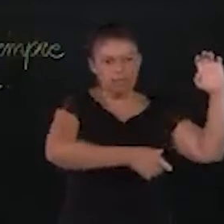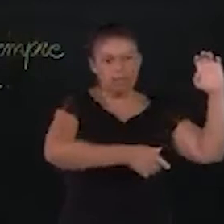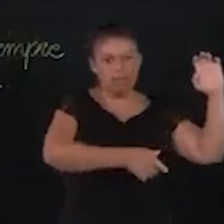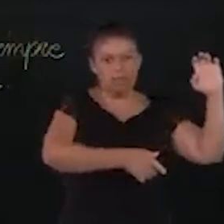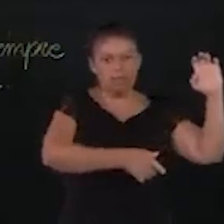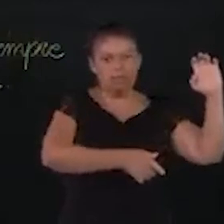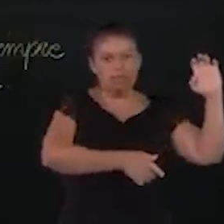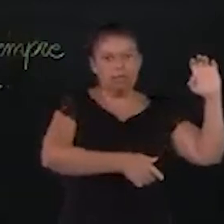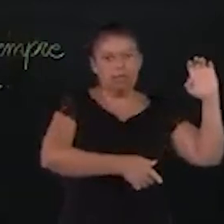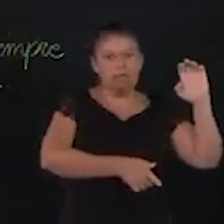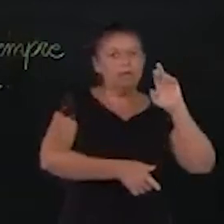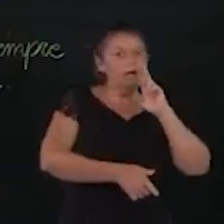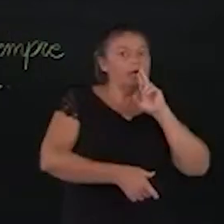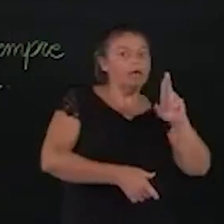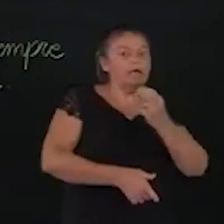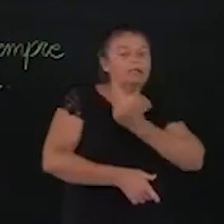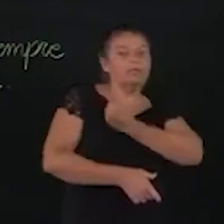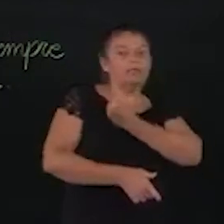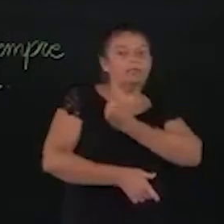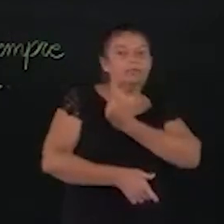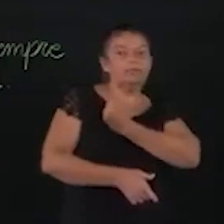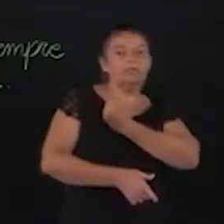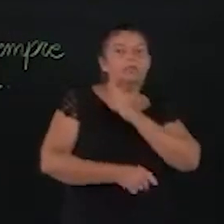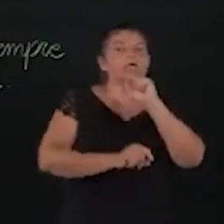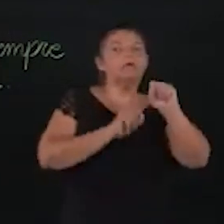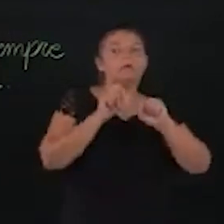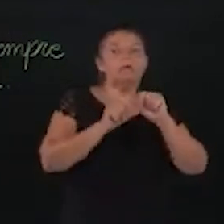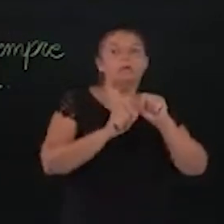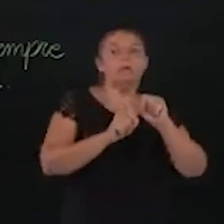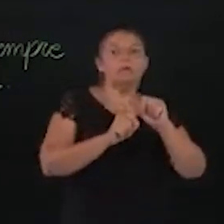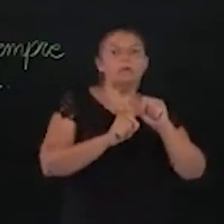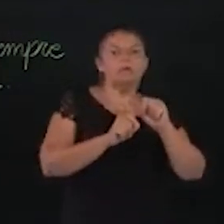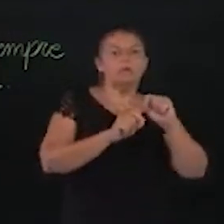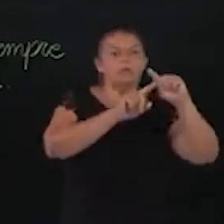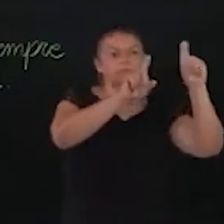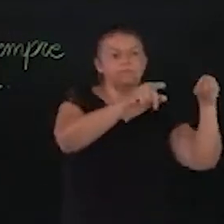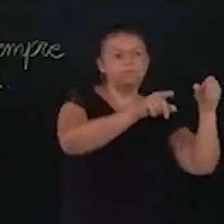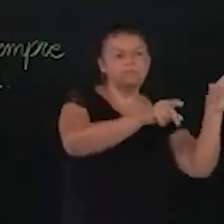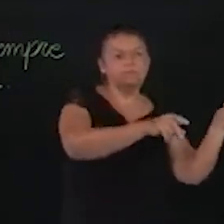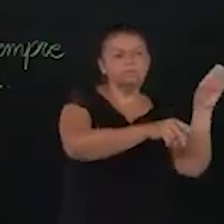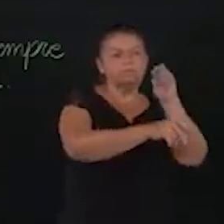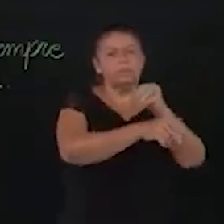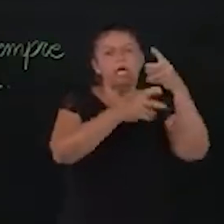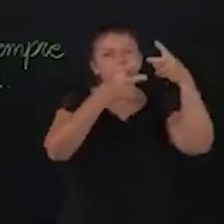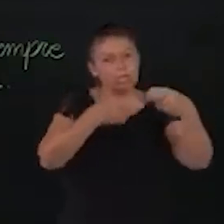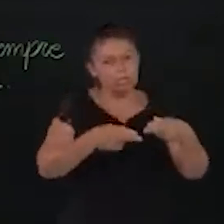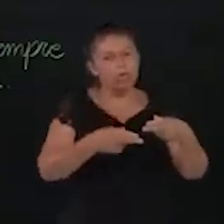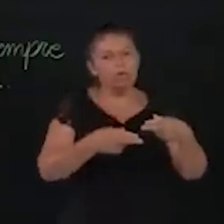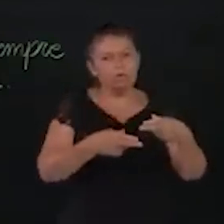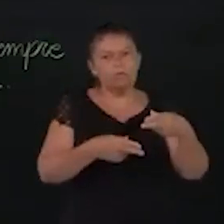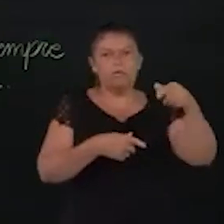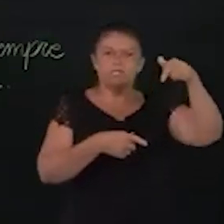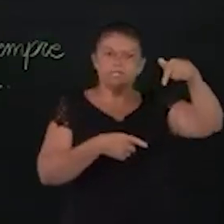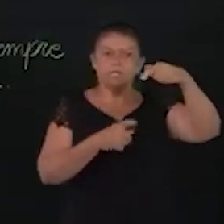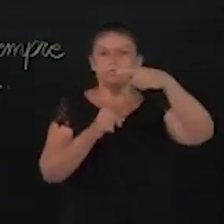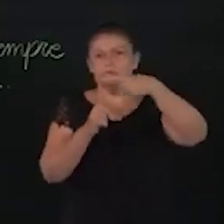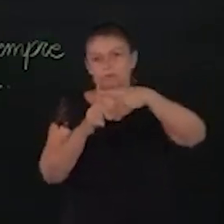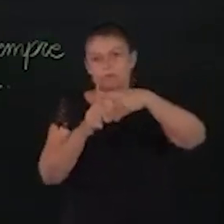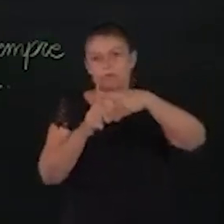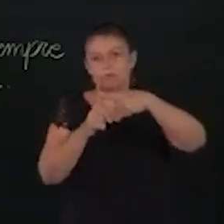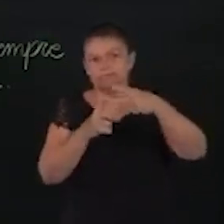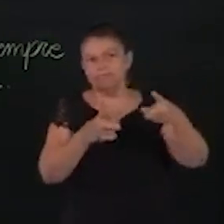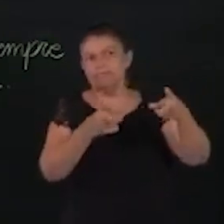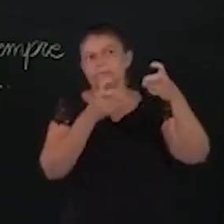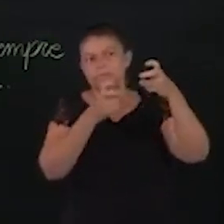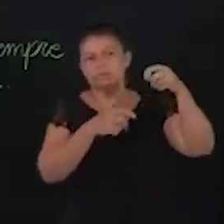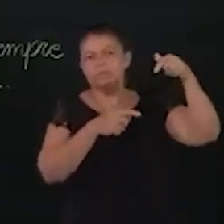dele, o valor que está aqui dentro, ele deverá ser repetido. Logo, como aqui é 7 positivo,